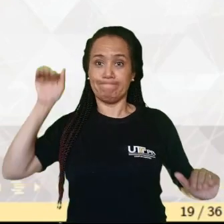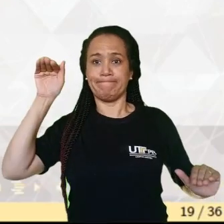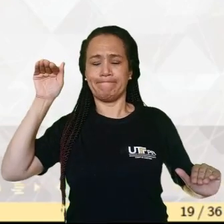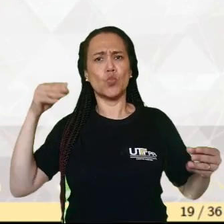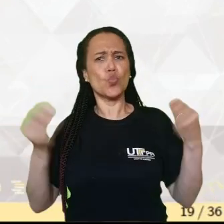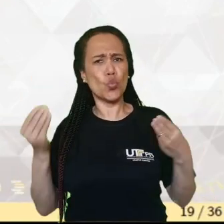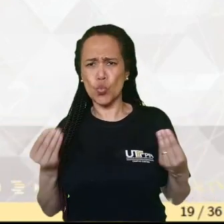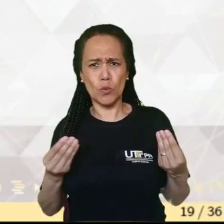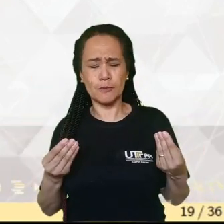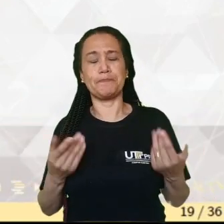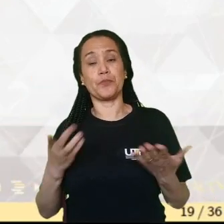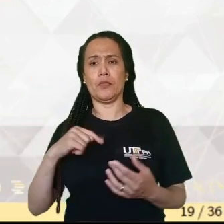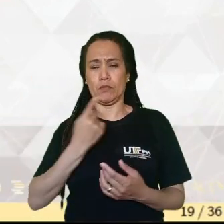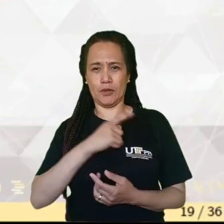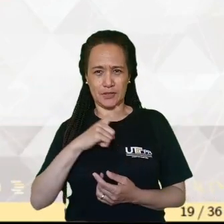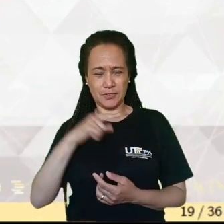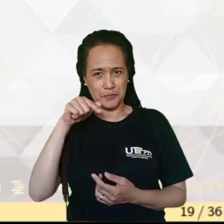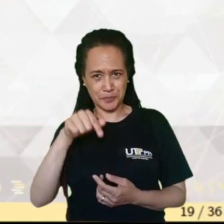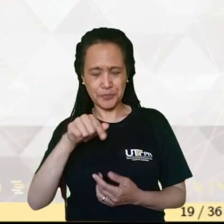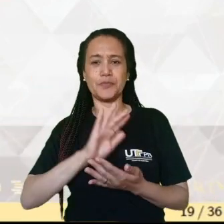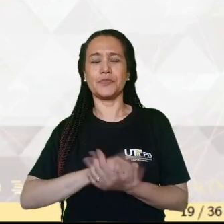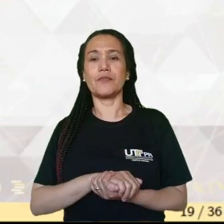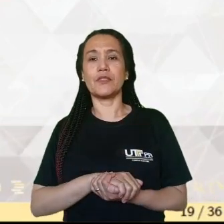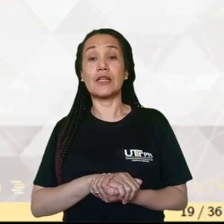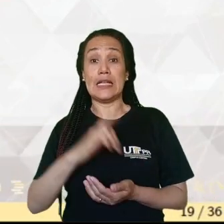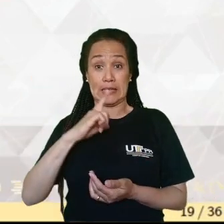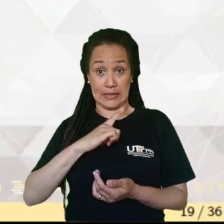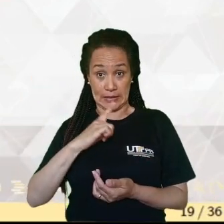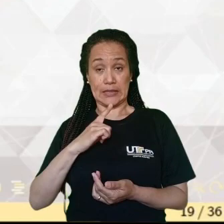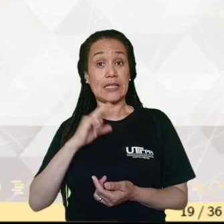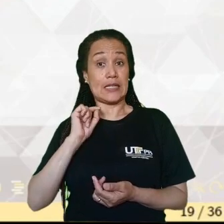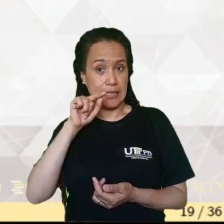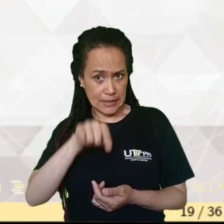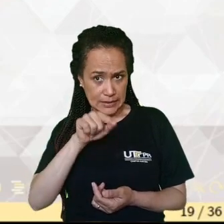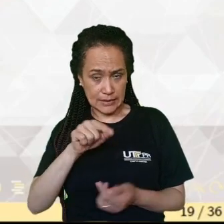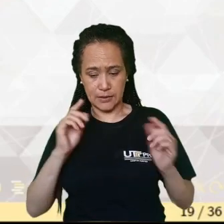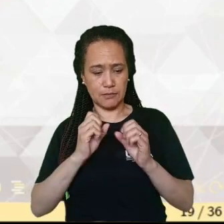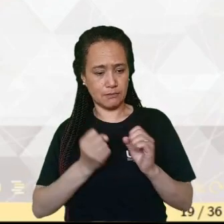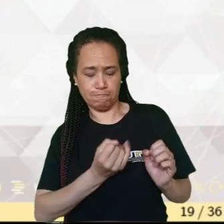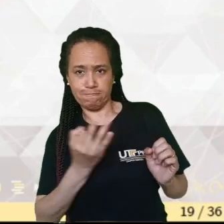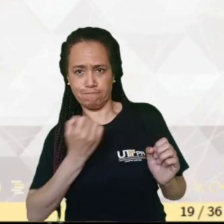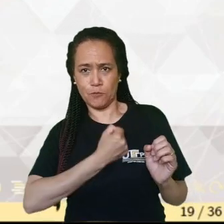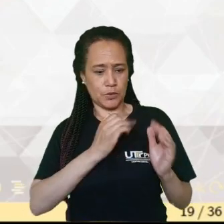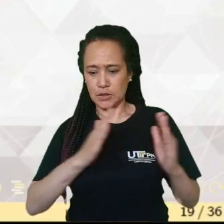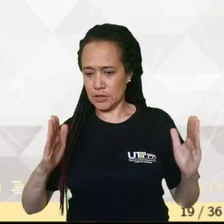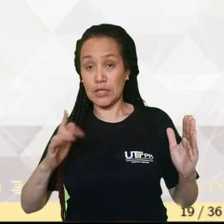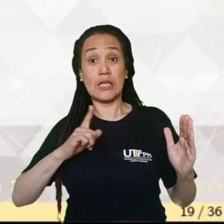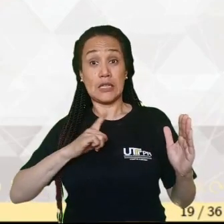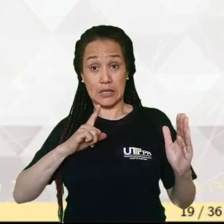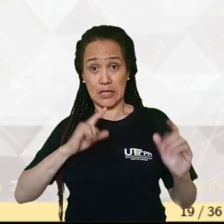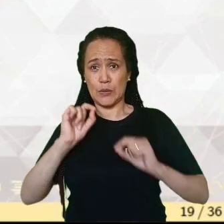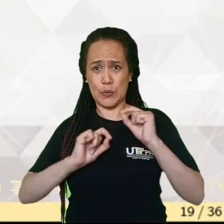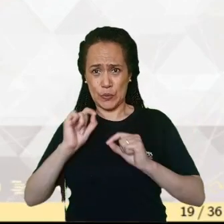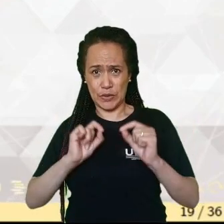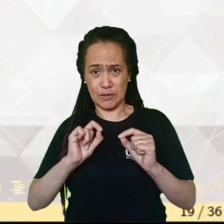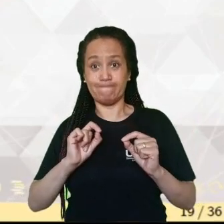Veja, nós temos aqui a probabilidade, temos que P, que é essa quantidade dos pontos, é N vezes alfa. O que é alfa? O alfa é o percentual